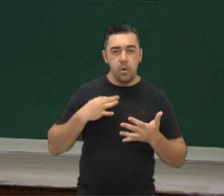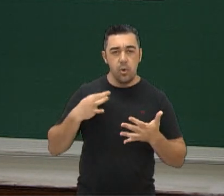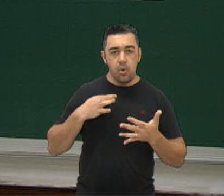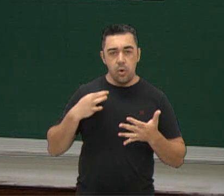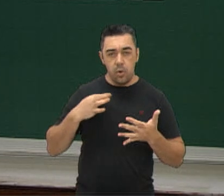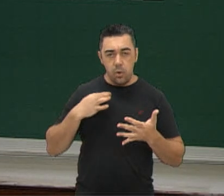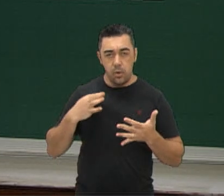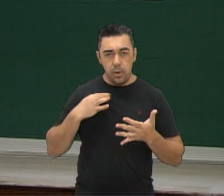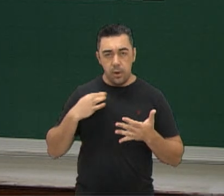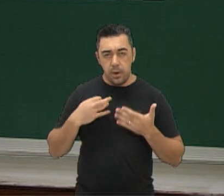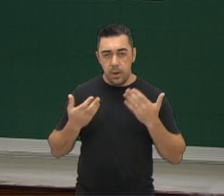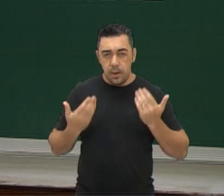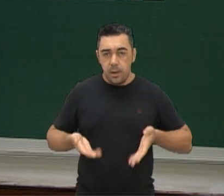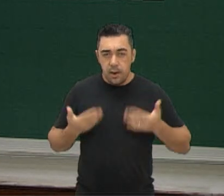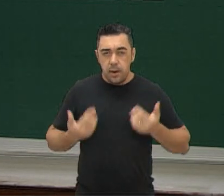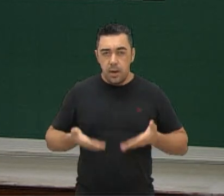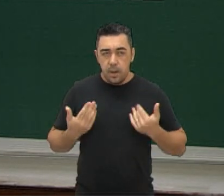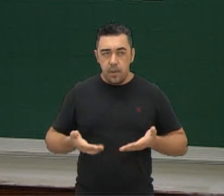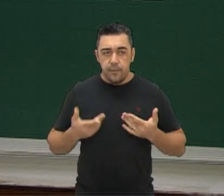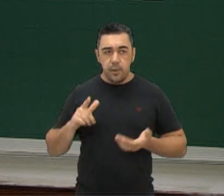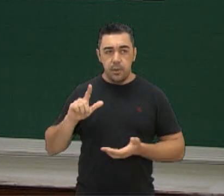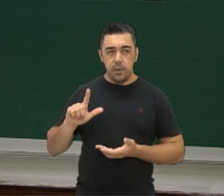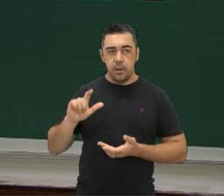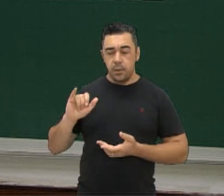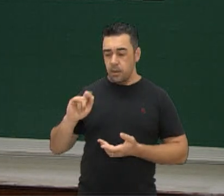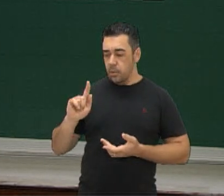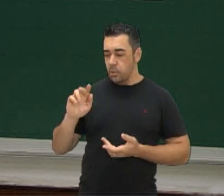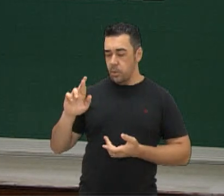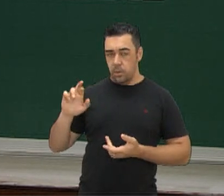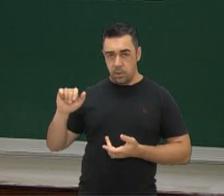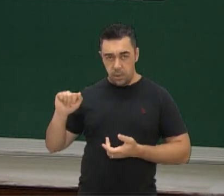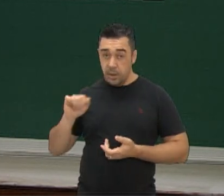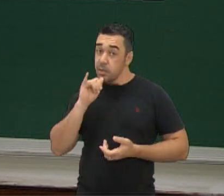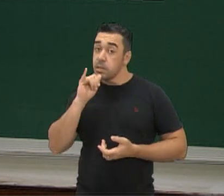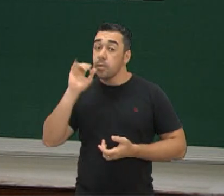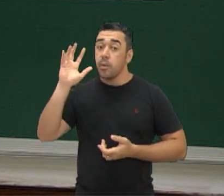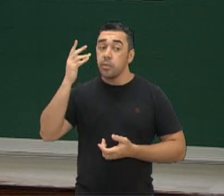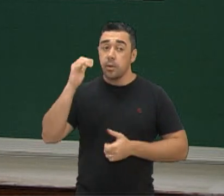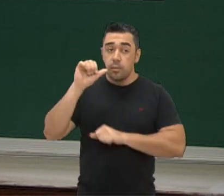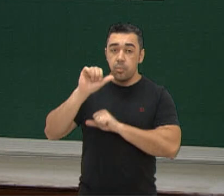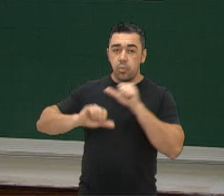quer dizer, uma roupa mais leve, caso também possa